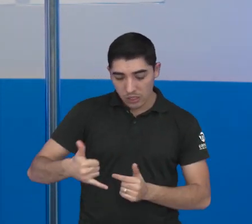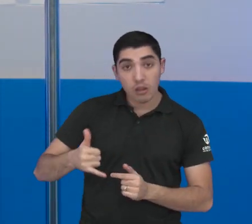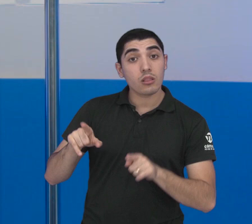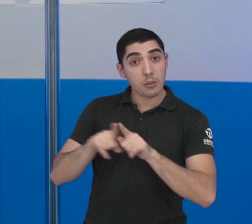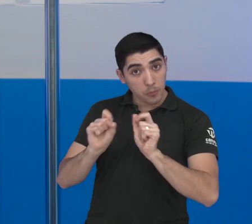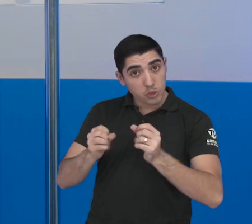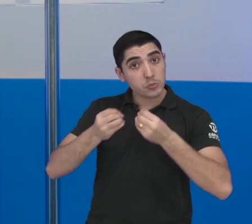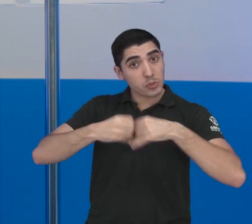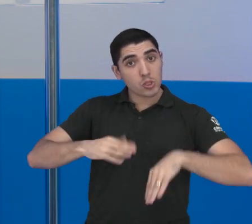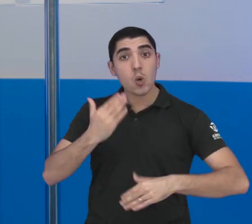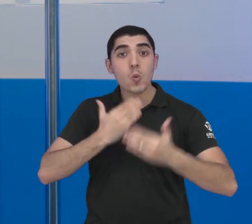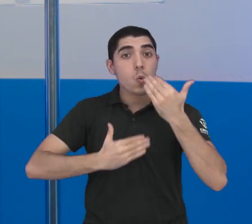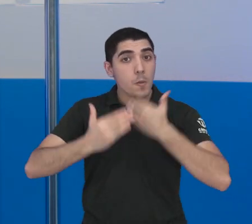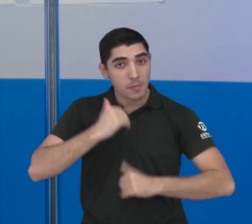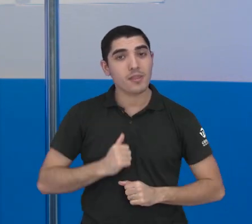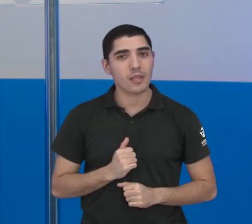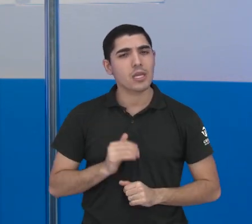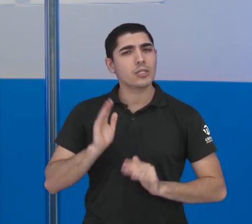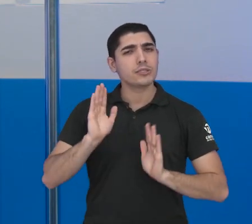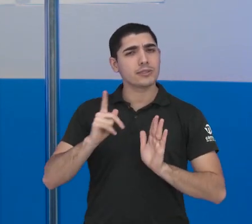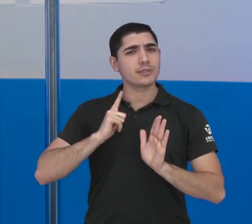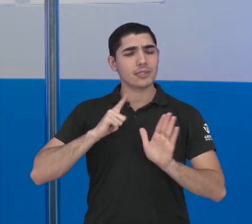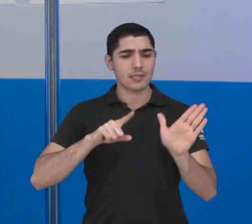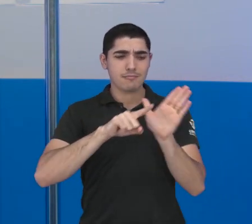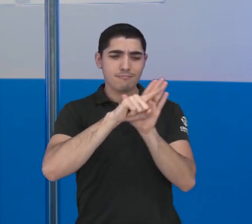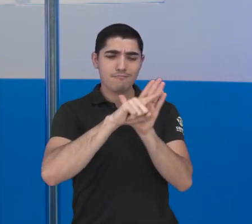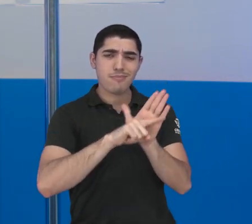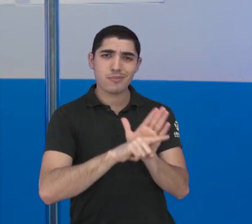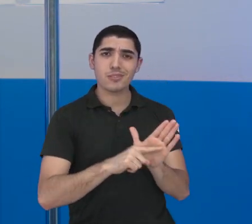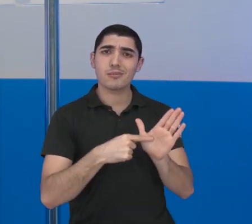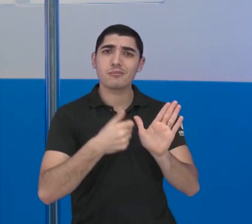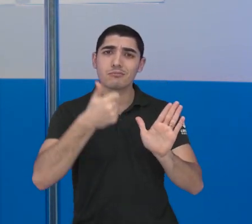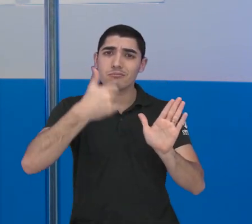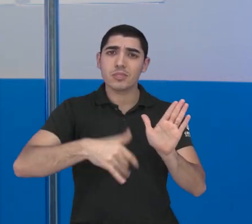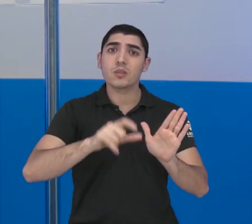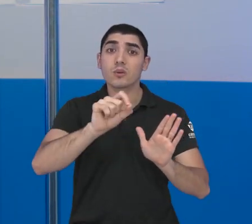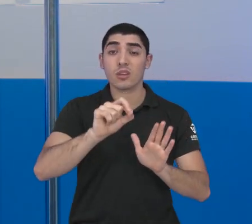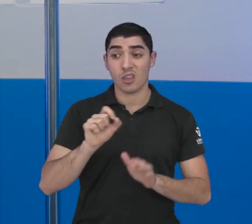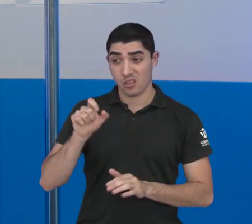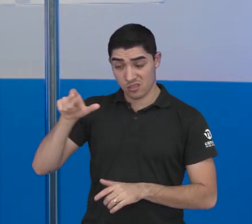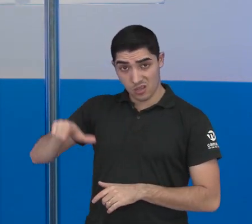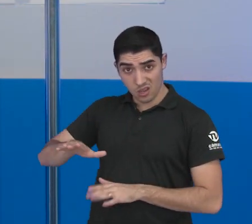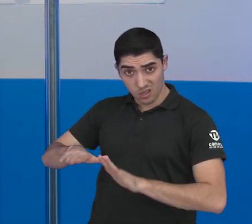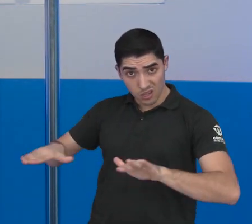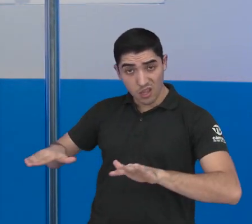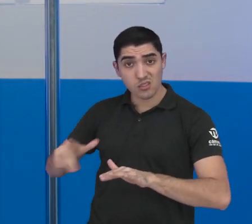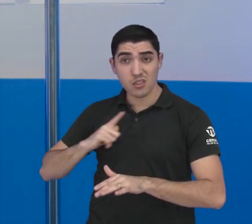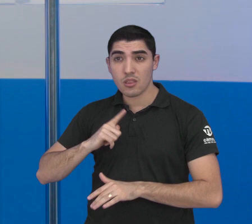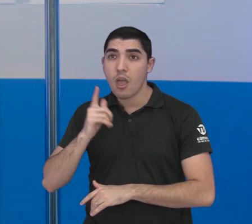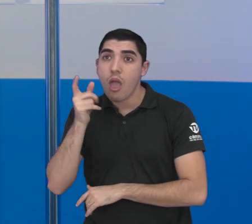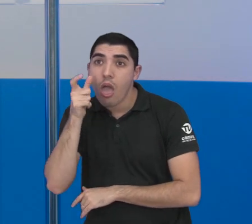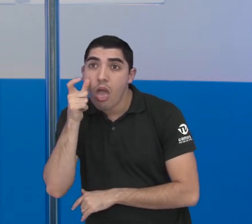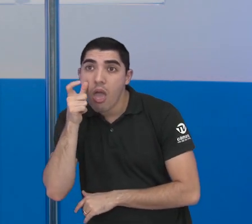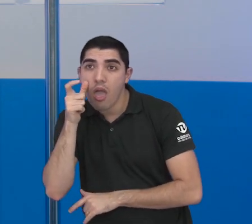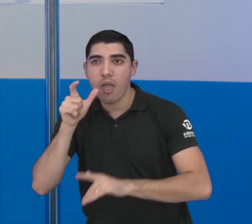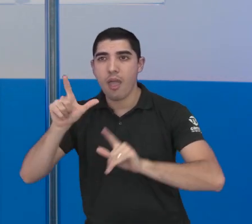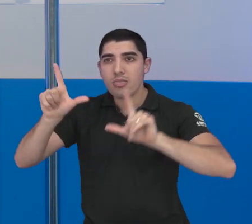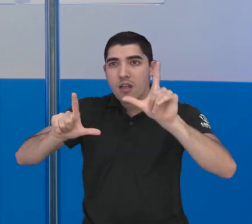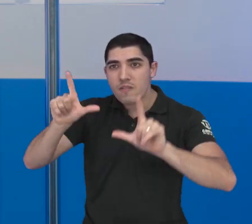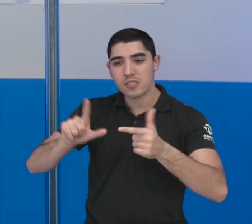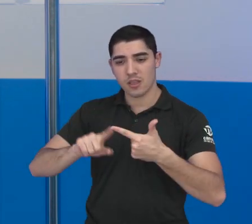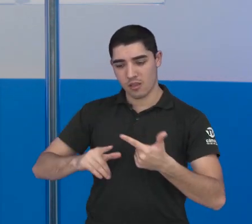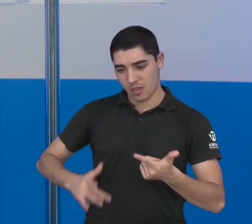afeta diretamente hábitos alimentares. Essa relação foi apresentada em uma pesquisa que revelou que quanto maior o tempo em frente à